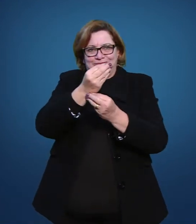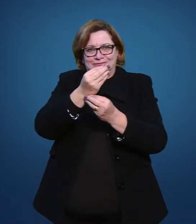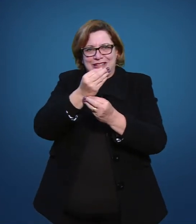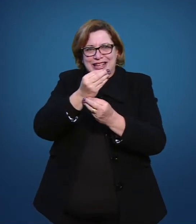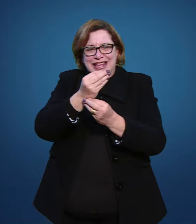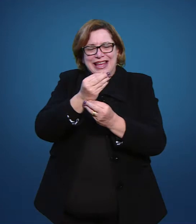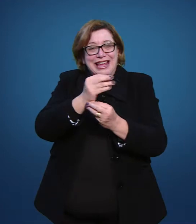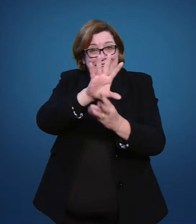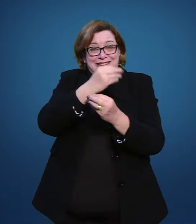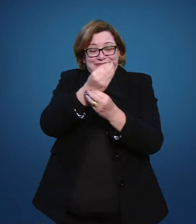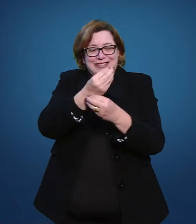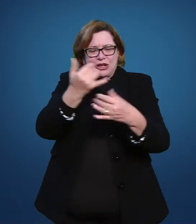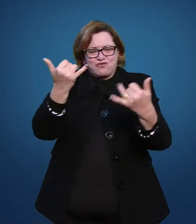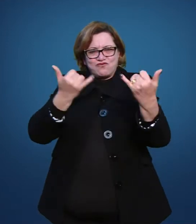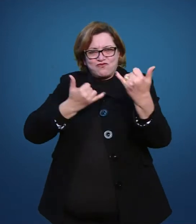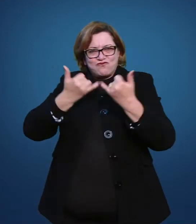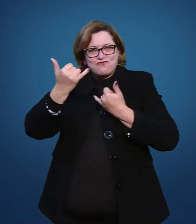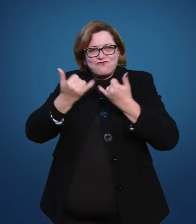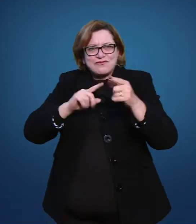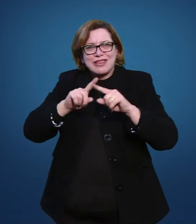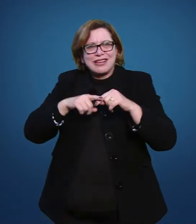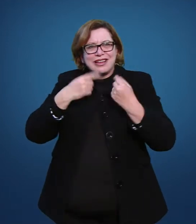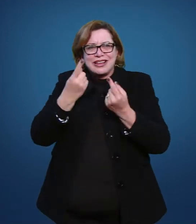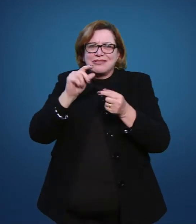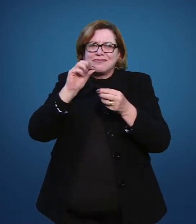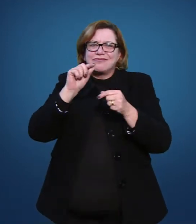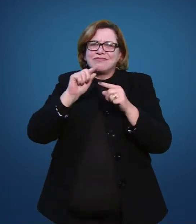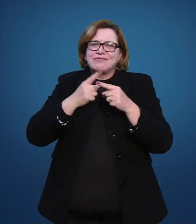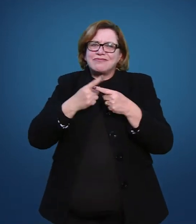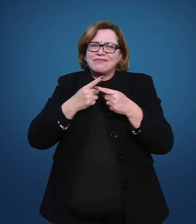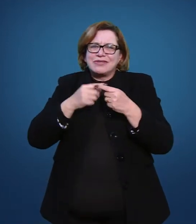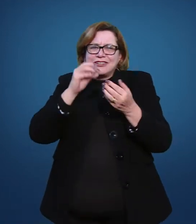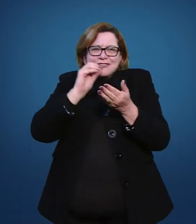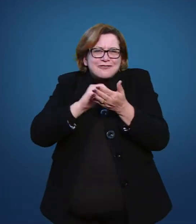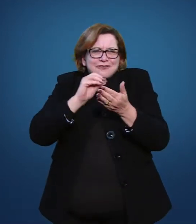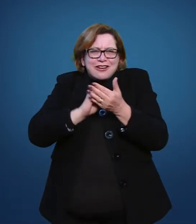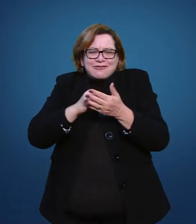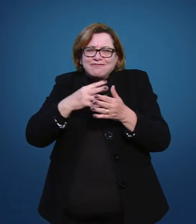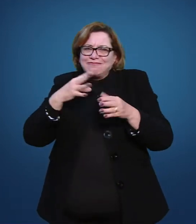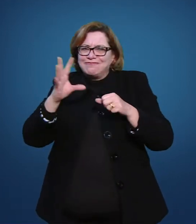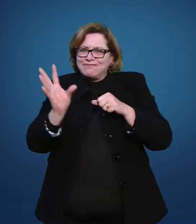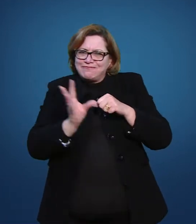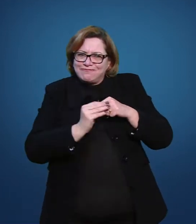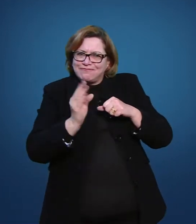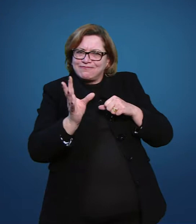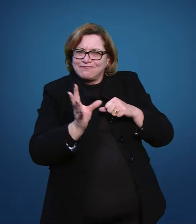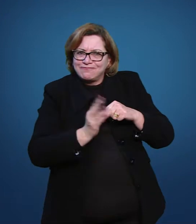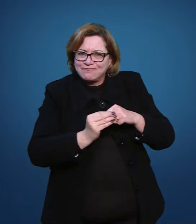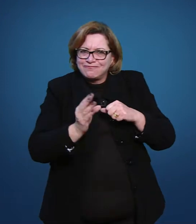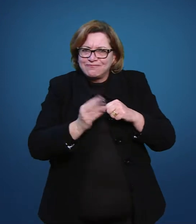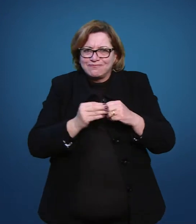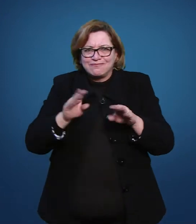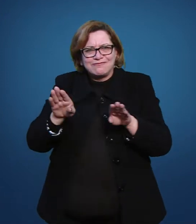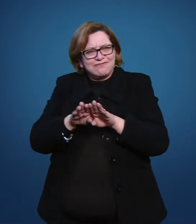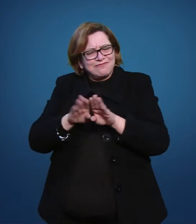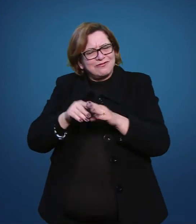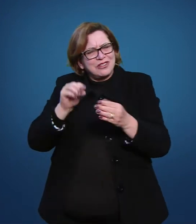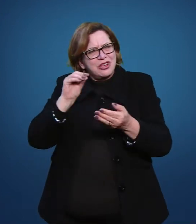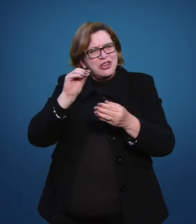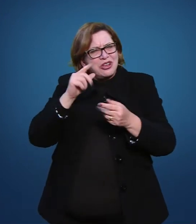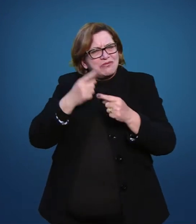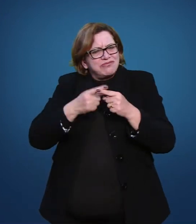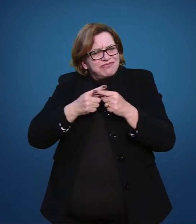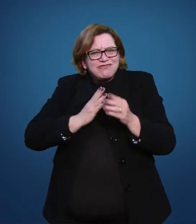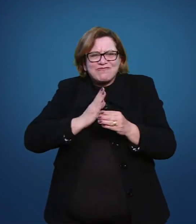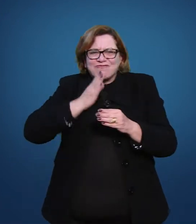esse espectador e, por conta de uma falta de formação escolar adequada ou uma falta de frequentar